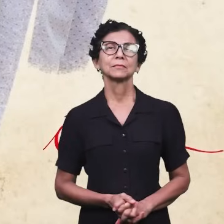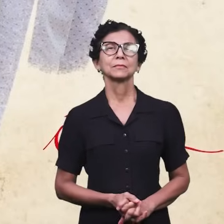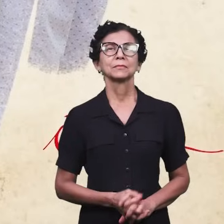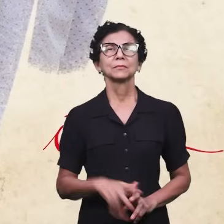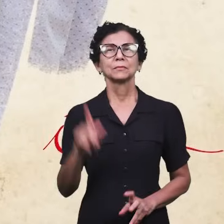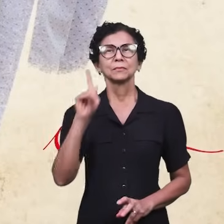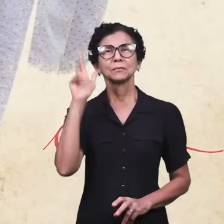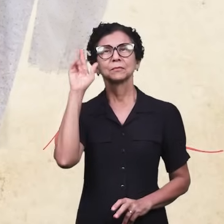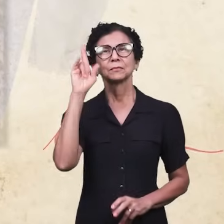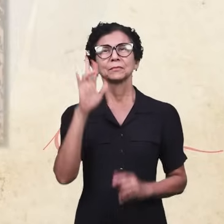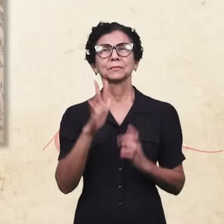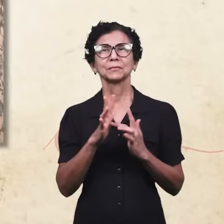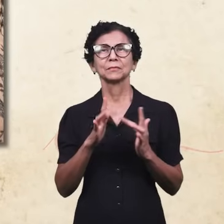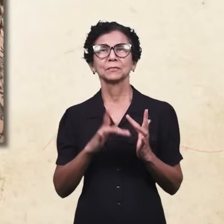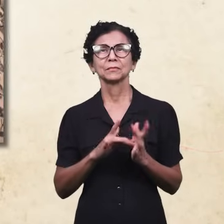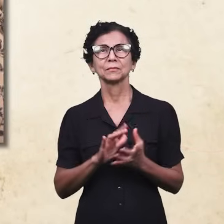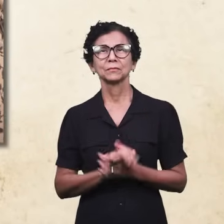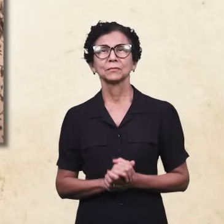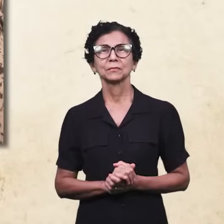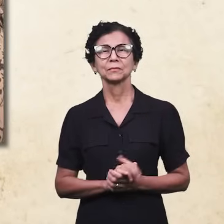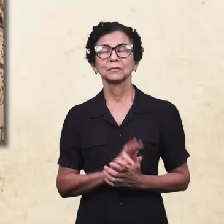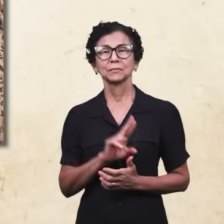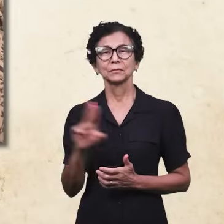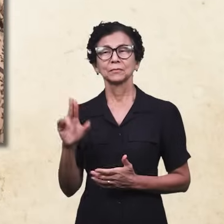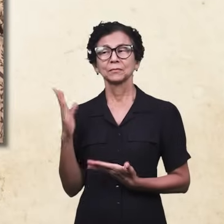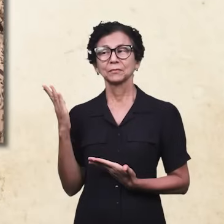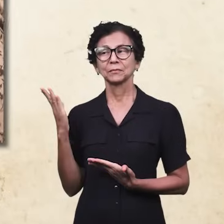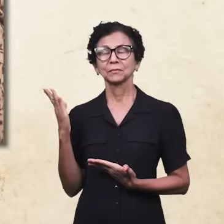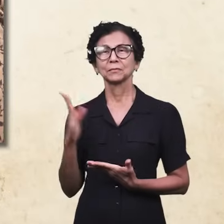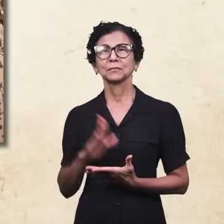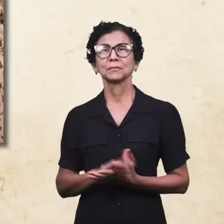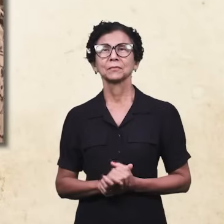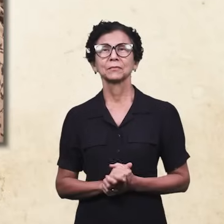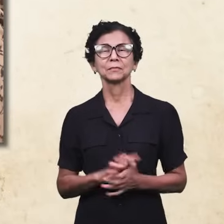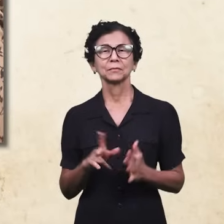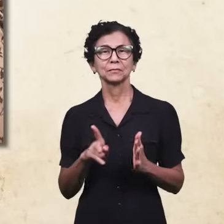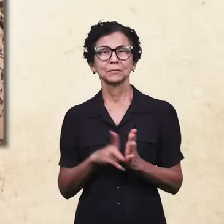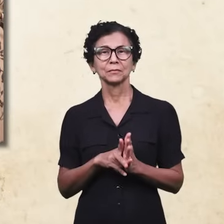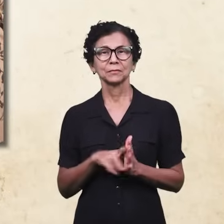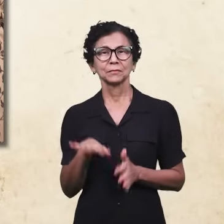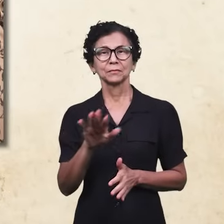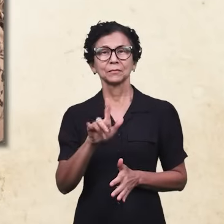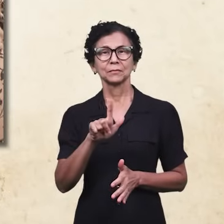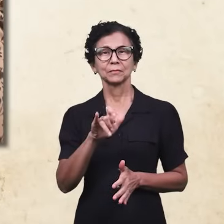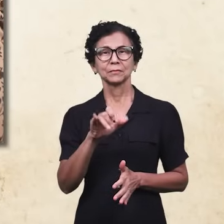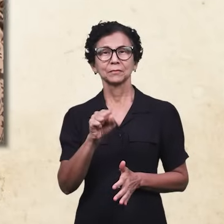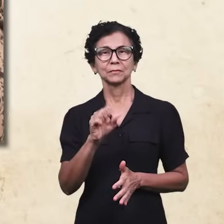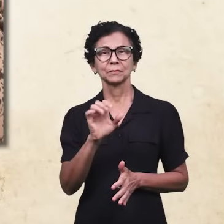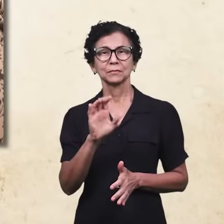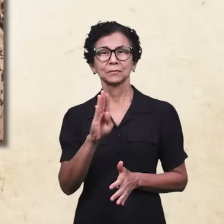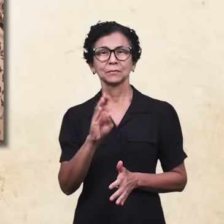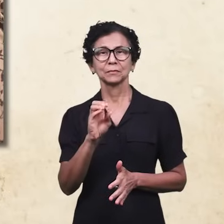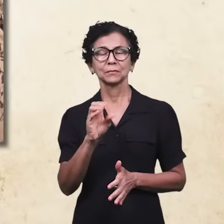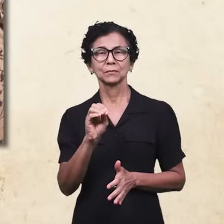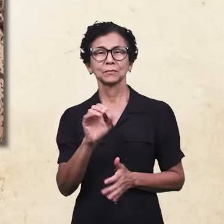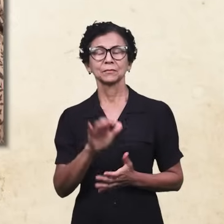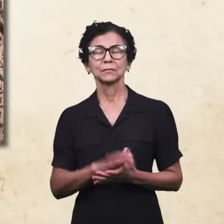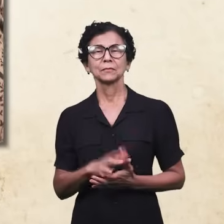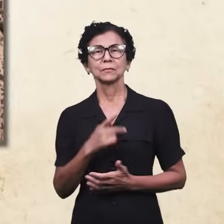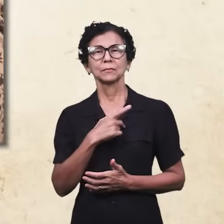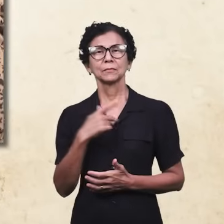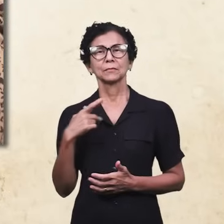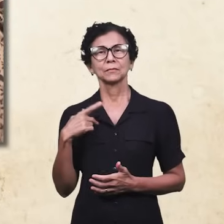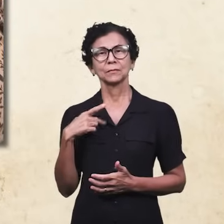jovem a paz do Senhor irmãos meu nome é Ana Vitória pertenço à igreja de Lisboa so o Ministério do pastor